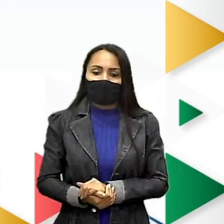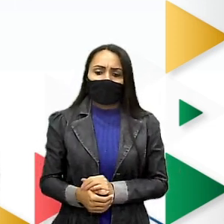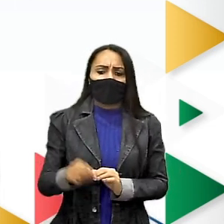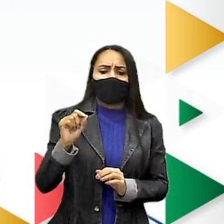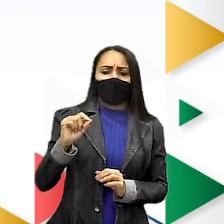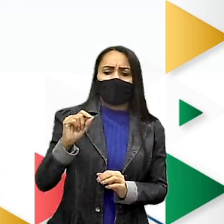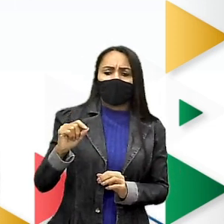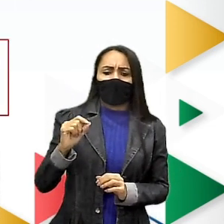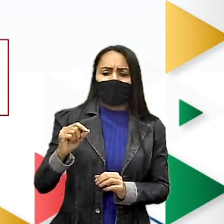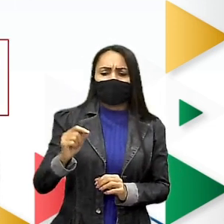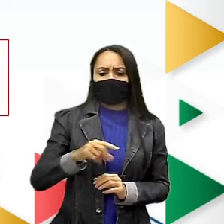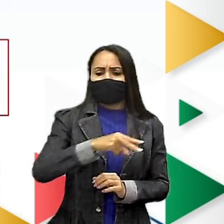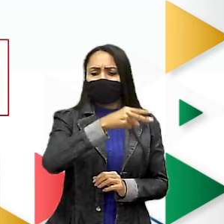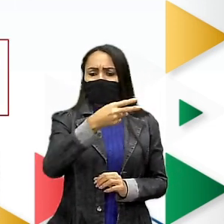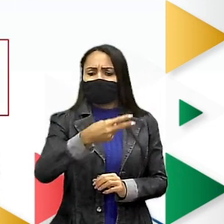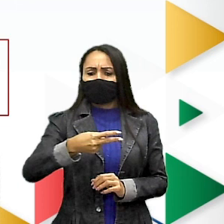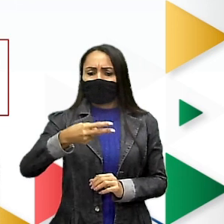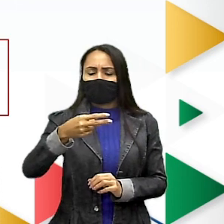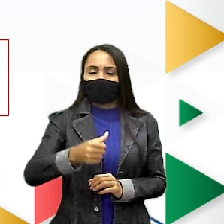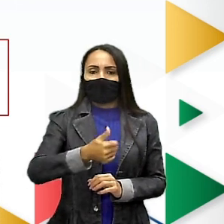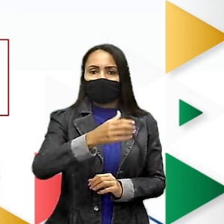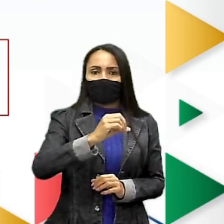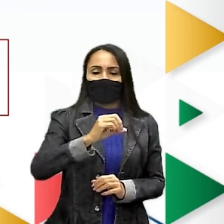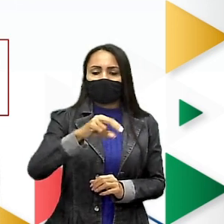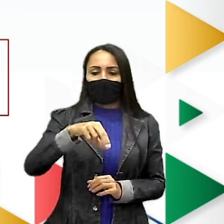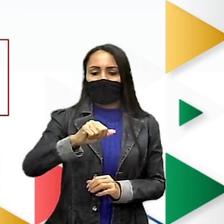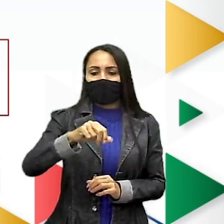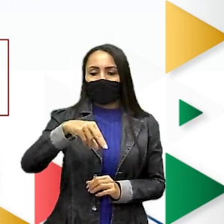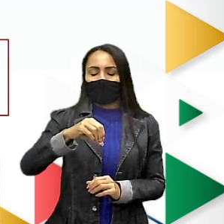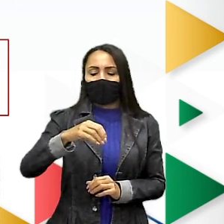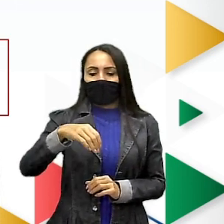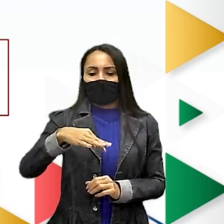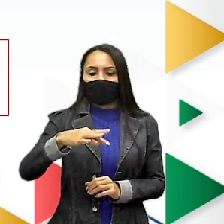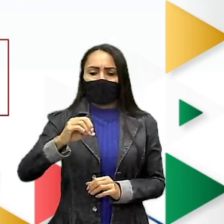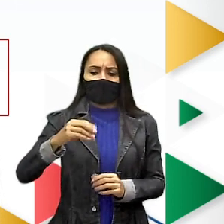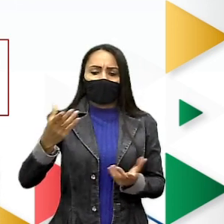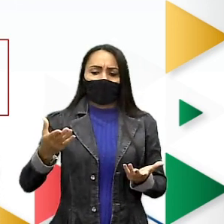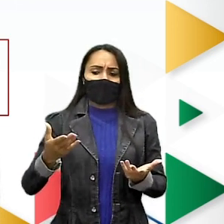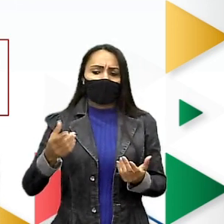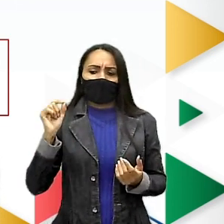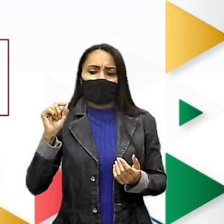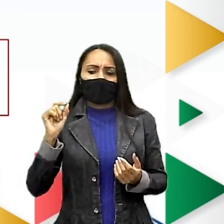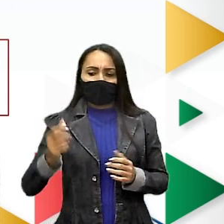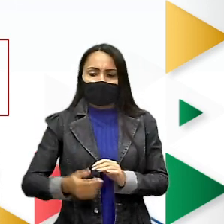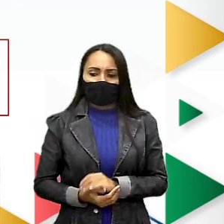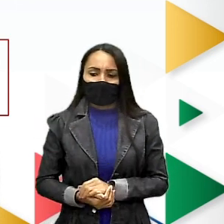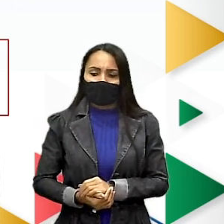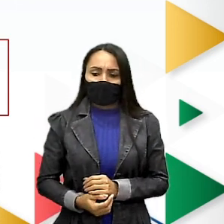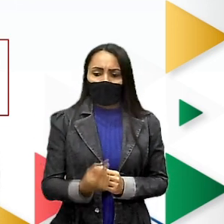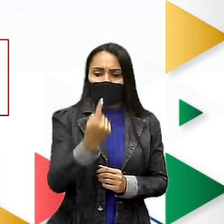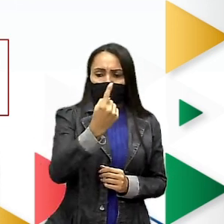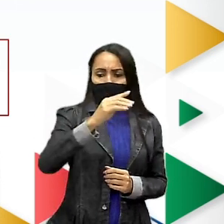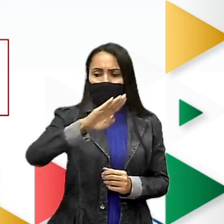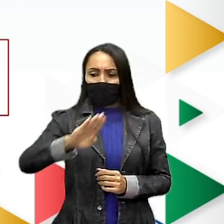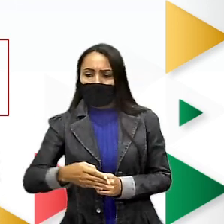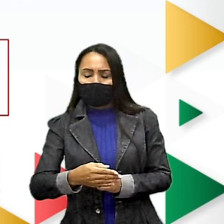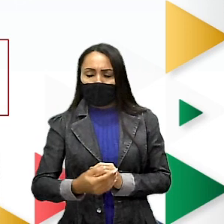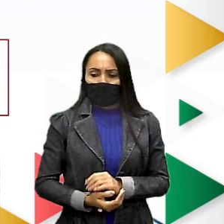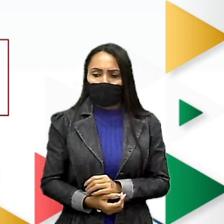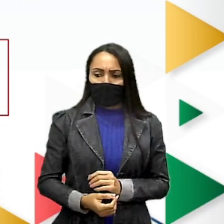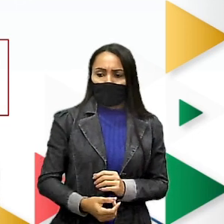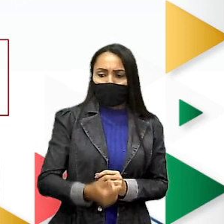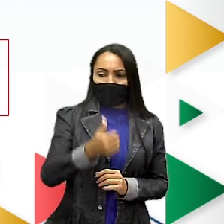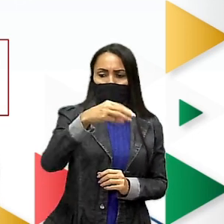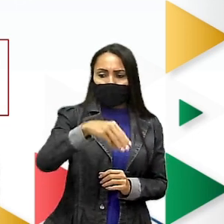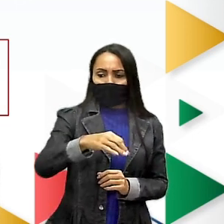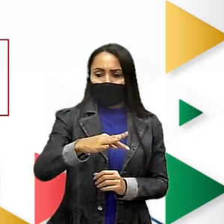nanômetros, como a gente havia falado? O nanômetro equivale a um bilionésimo de 1 metro, e o mesmo